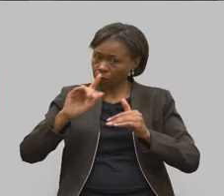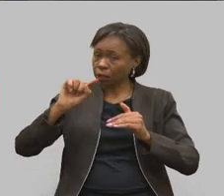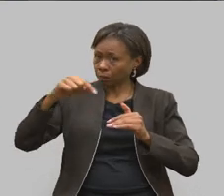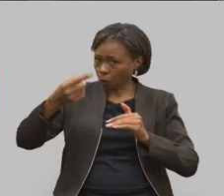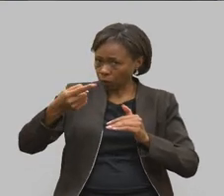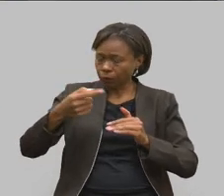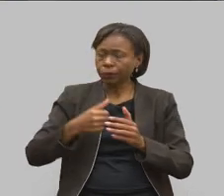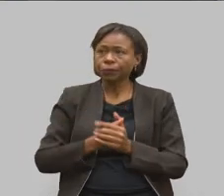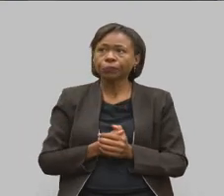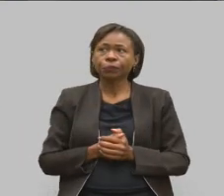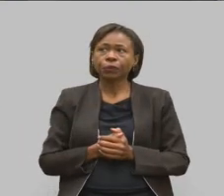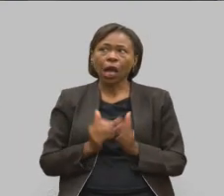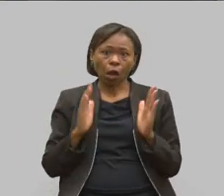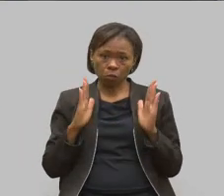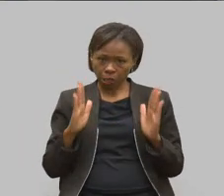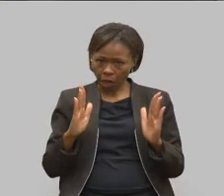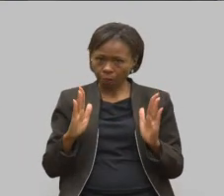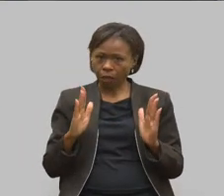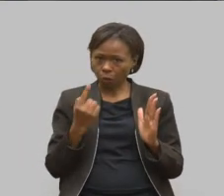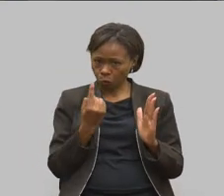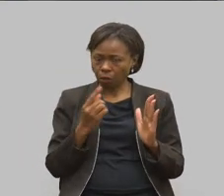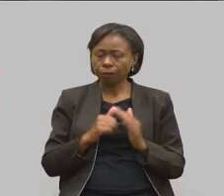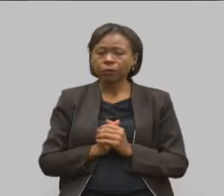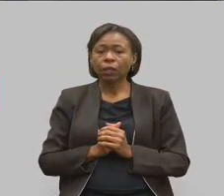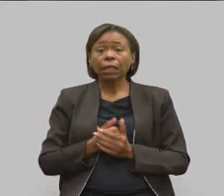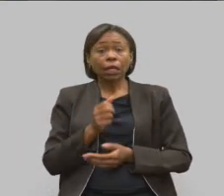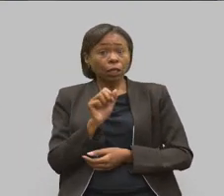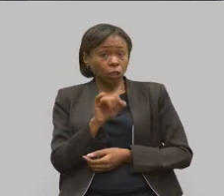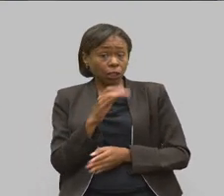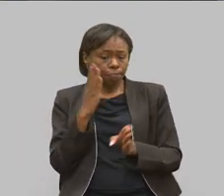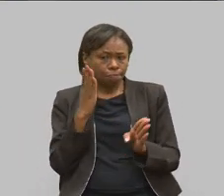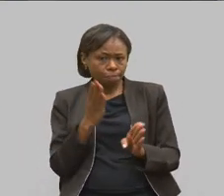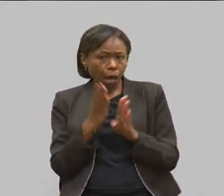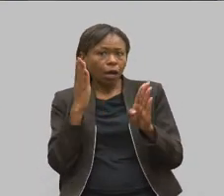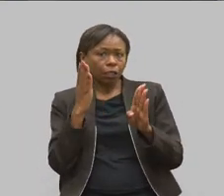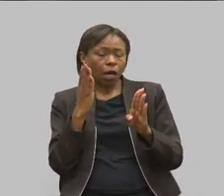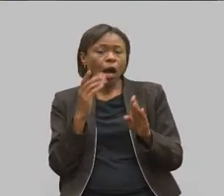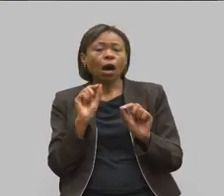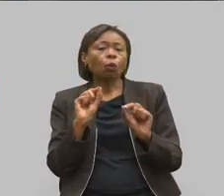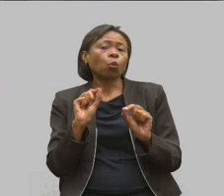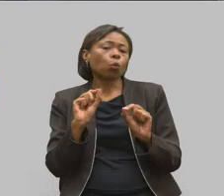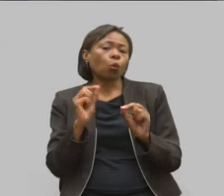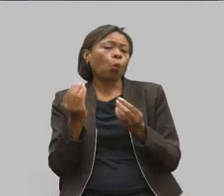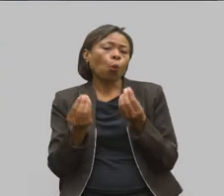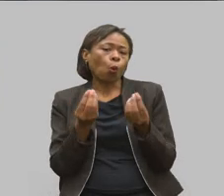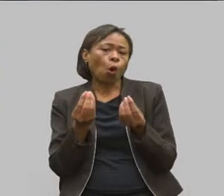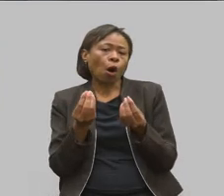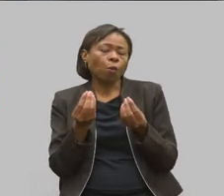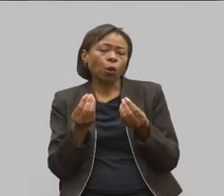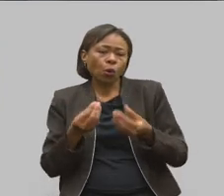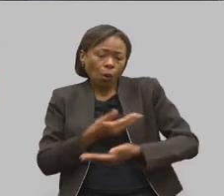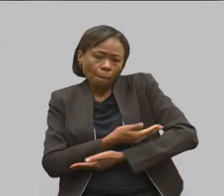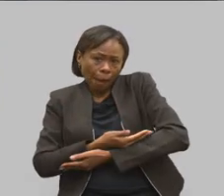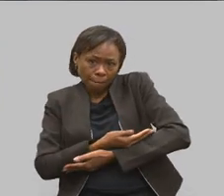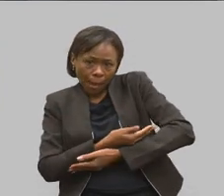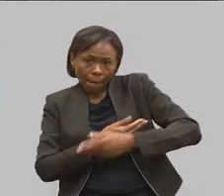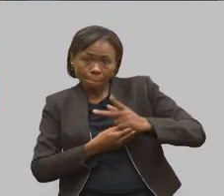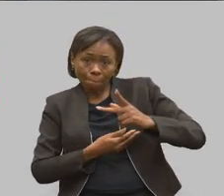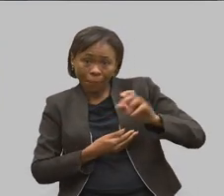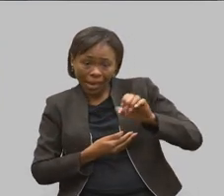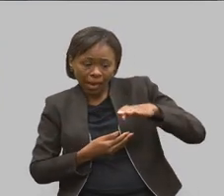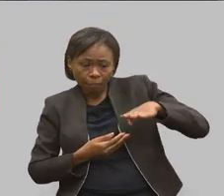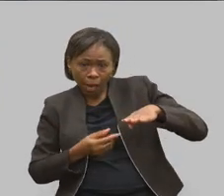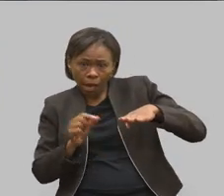vez identificado isso é um faz com furinho no no pé do neném pinga num